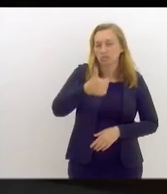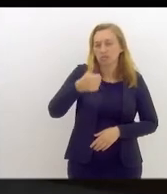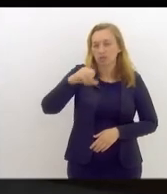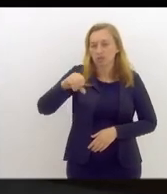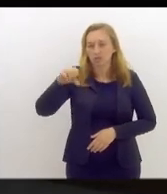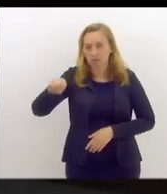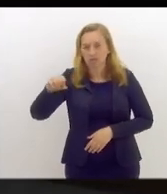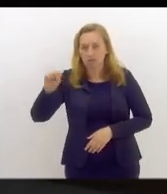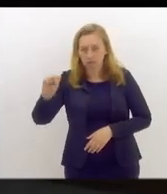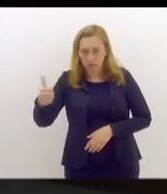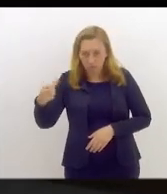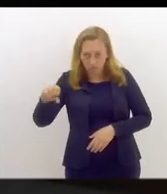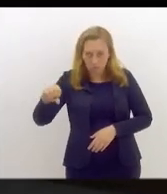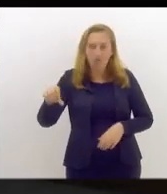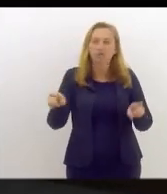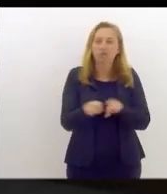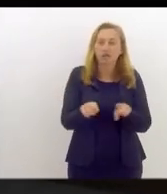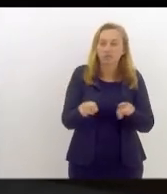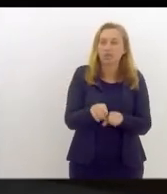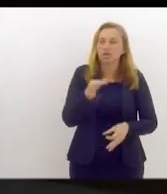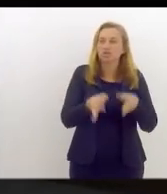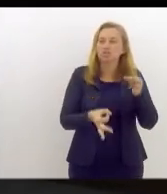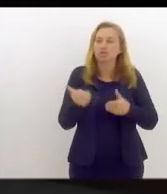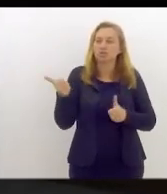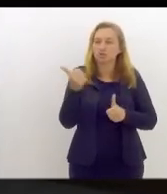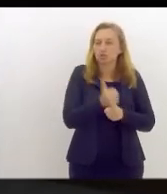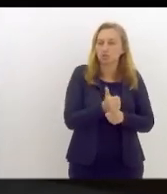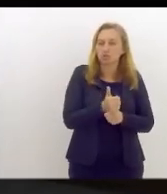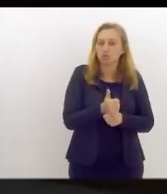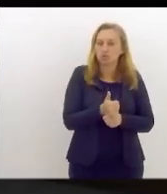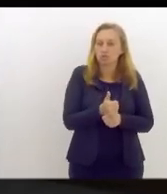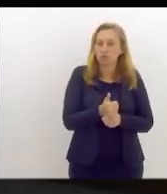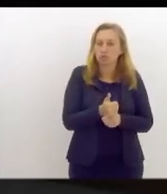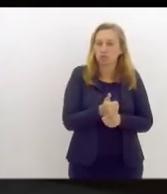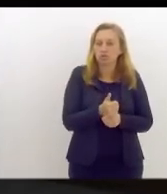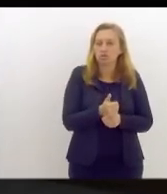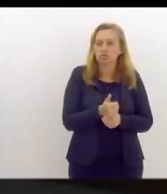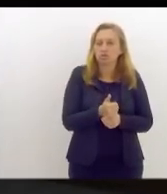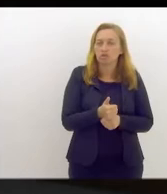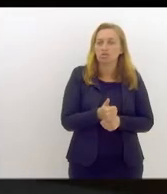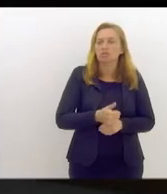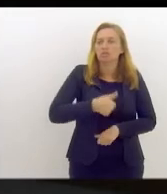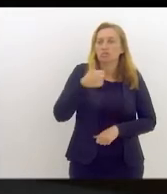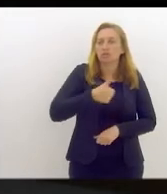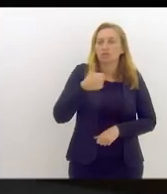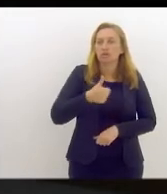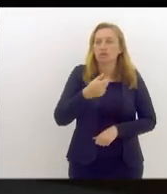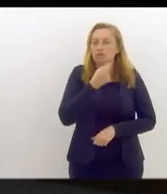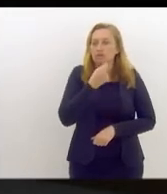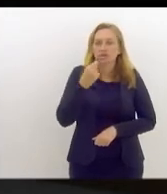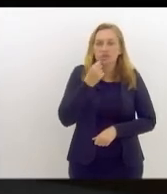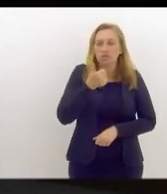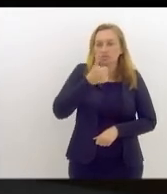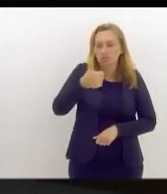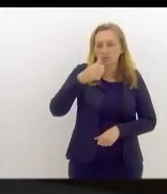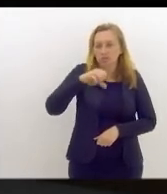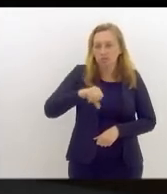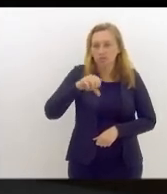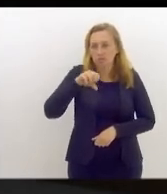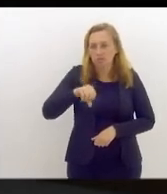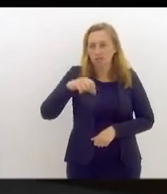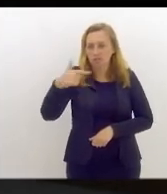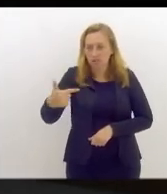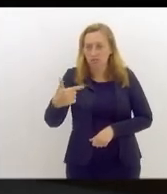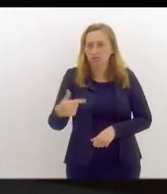atuou também no cargo de juiz substituto nomeado e empossado em primeiro de setembro de 199